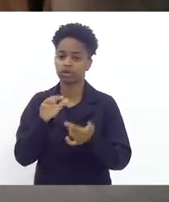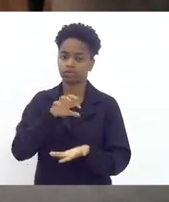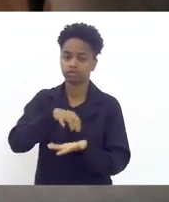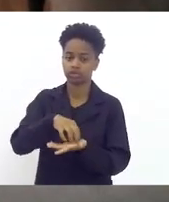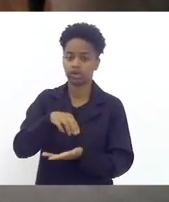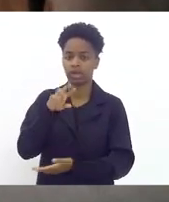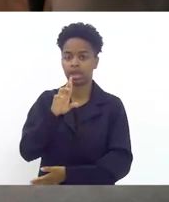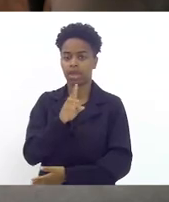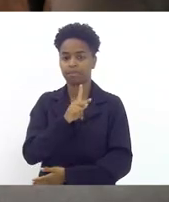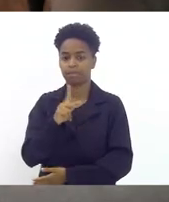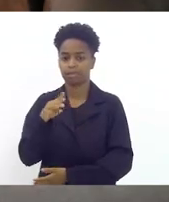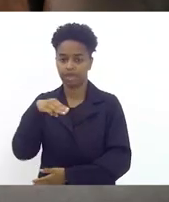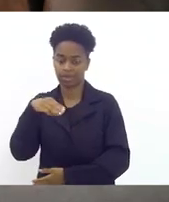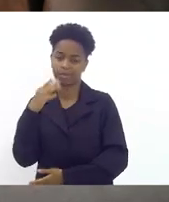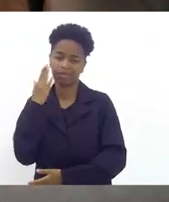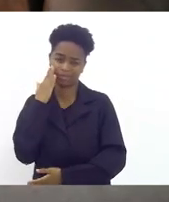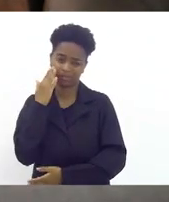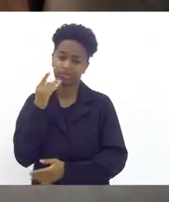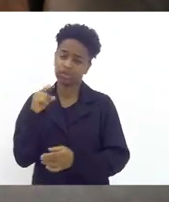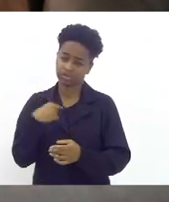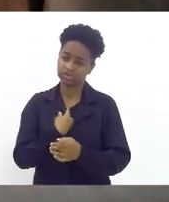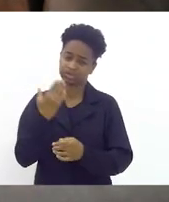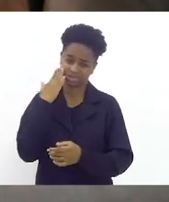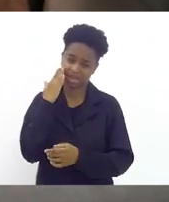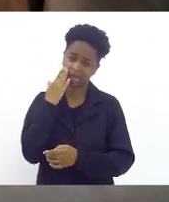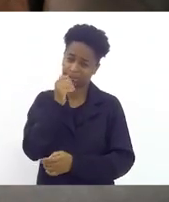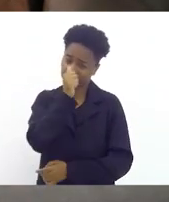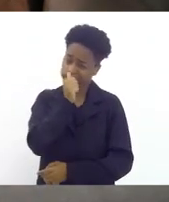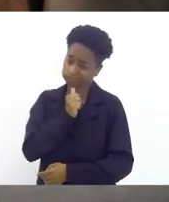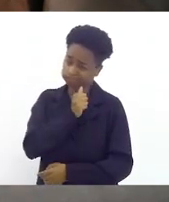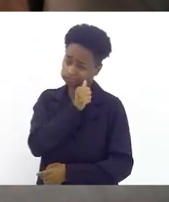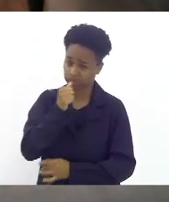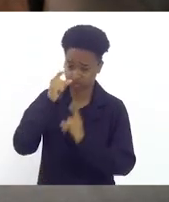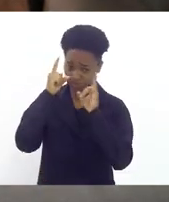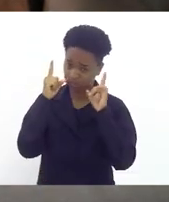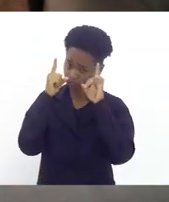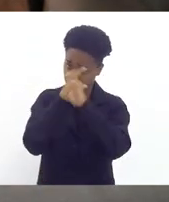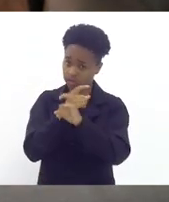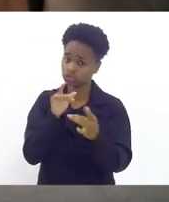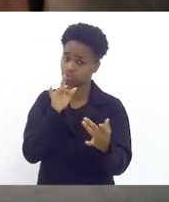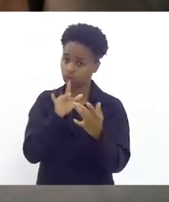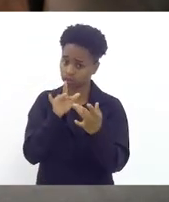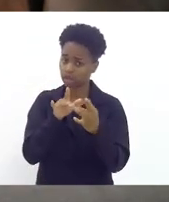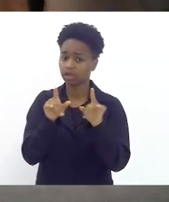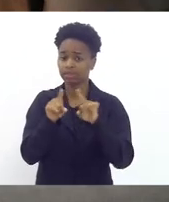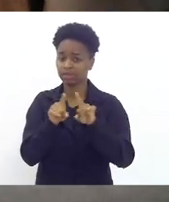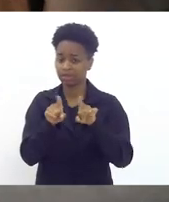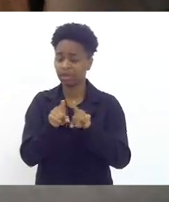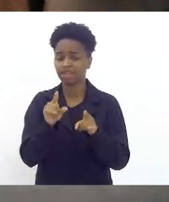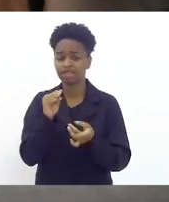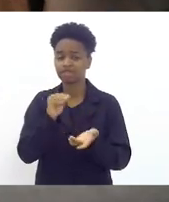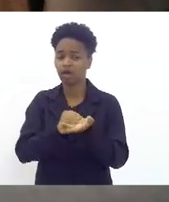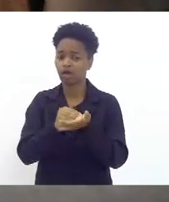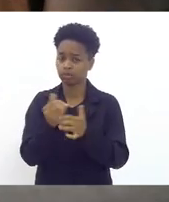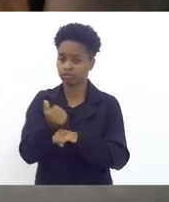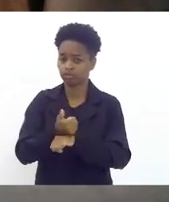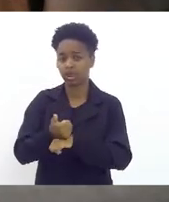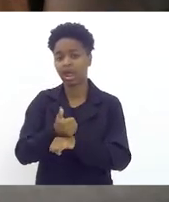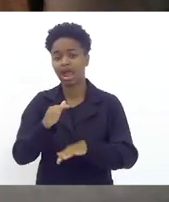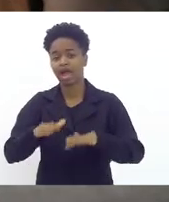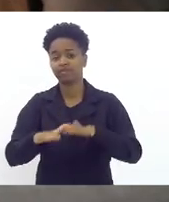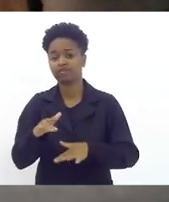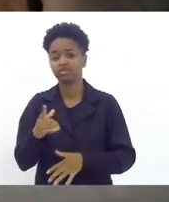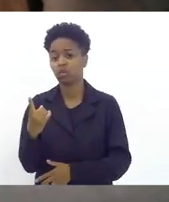gente sabe que nos últimos anos tem sido muito sacrificado com uma baixa disponibilidade de pessoal às vezes funcionando com